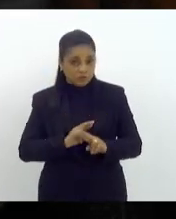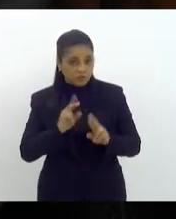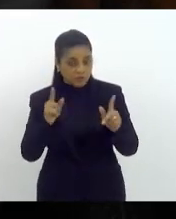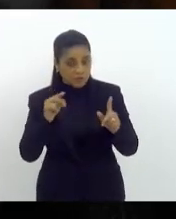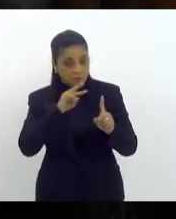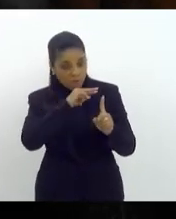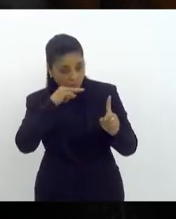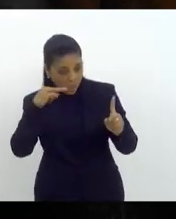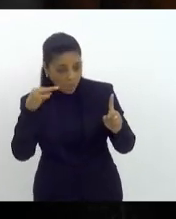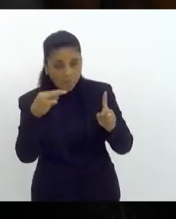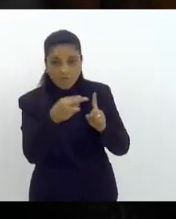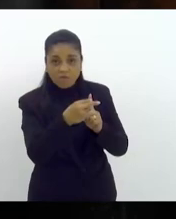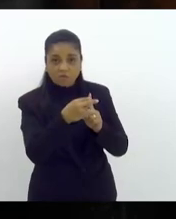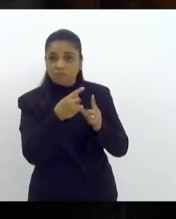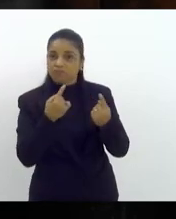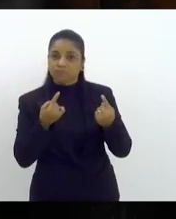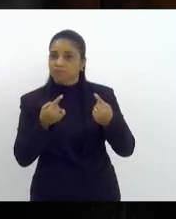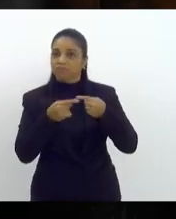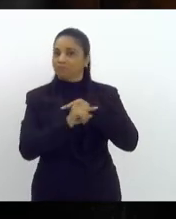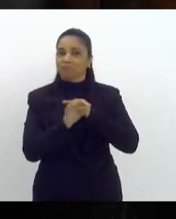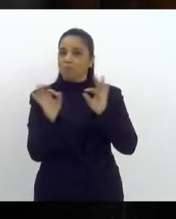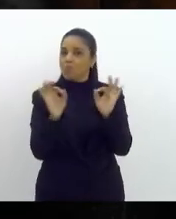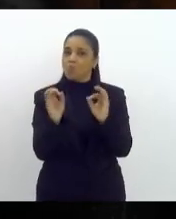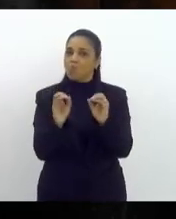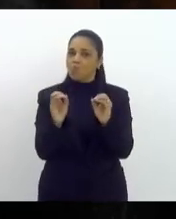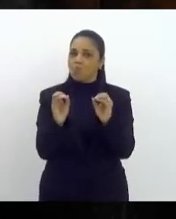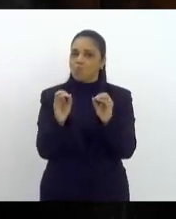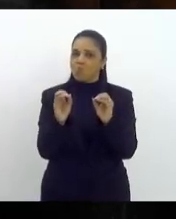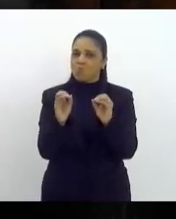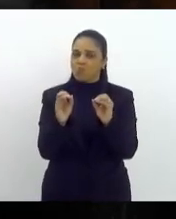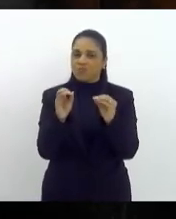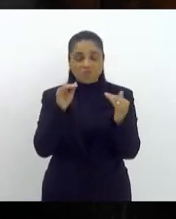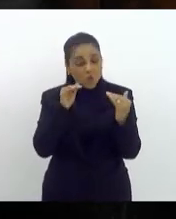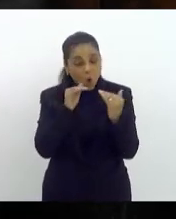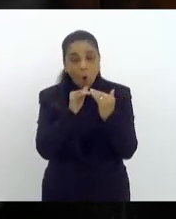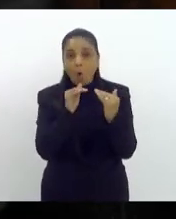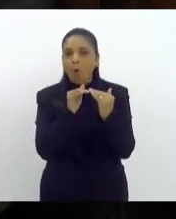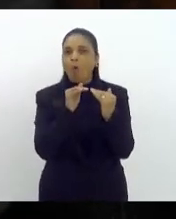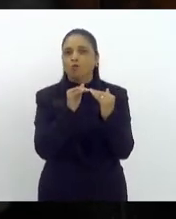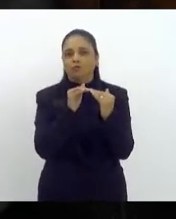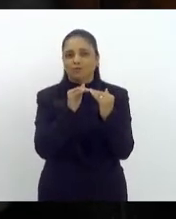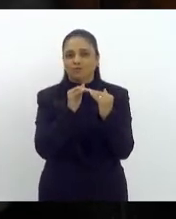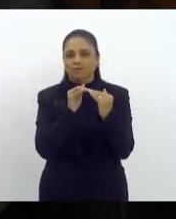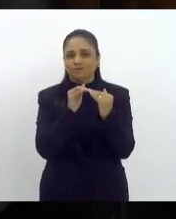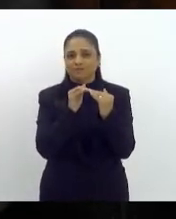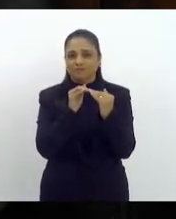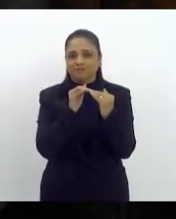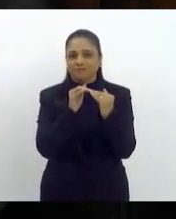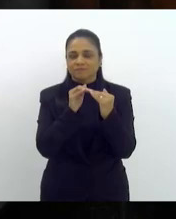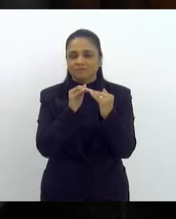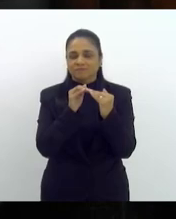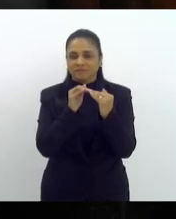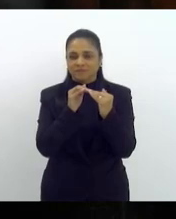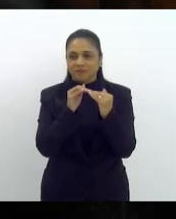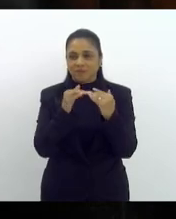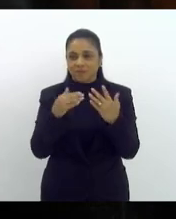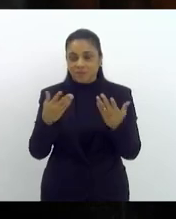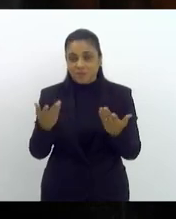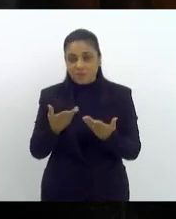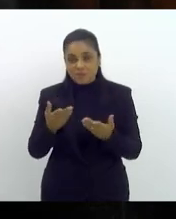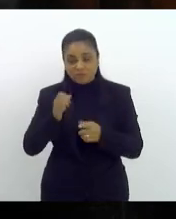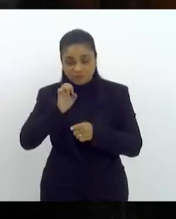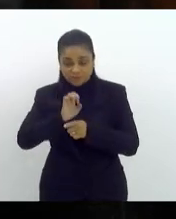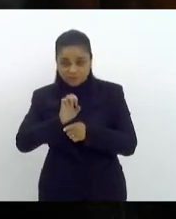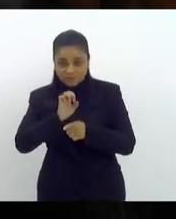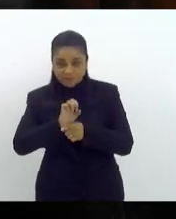não houve divergências esfoliam os estados brasileiros e